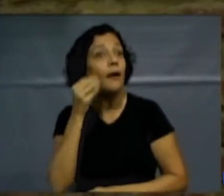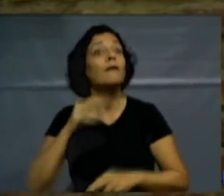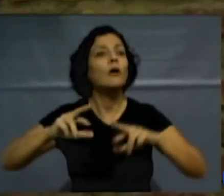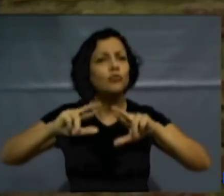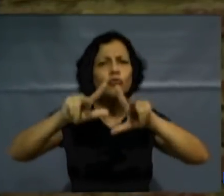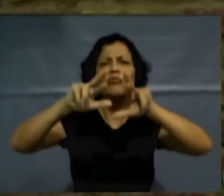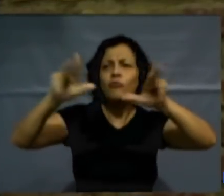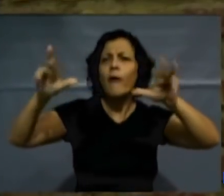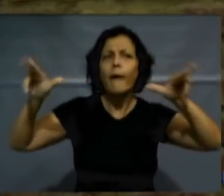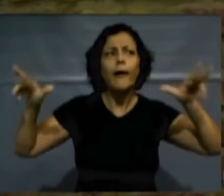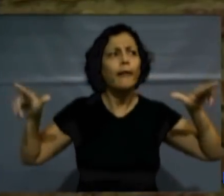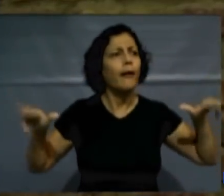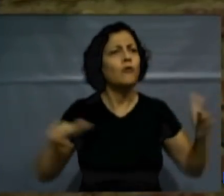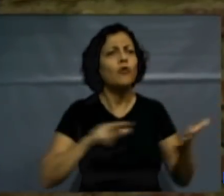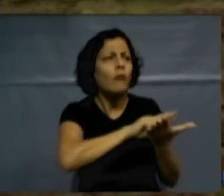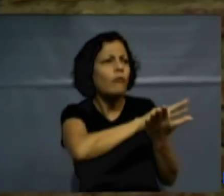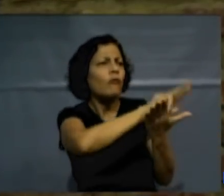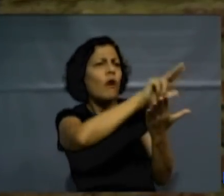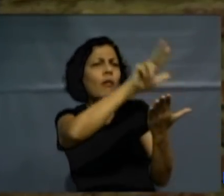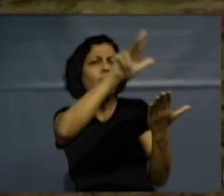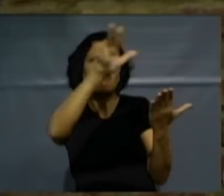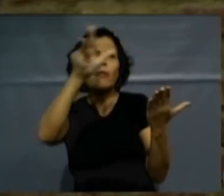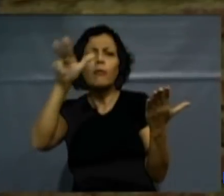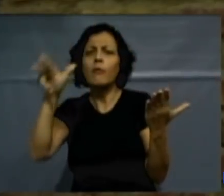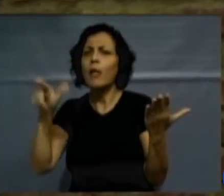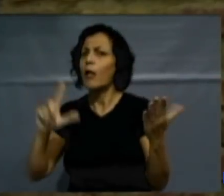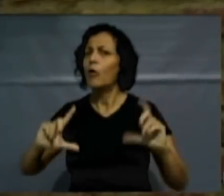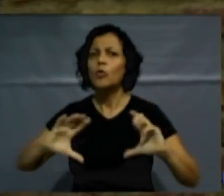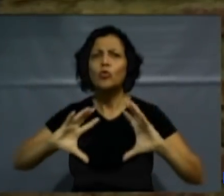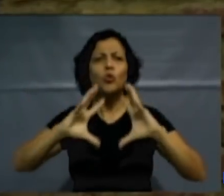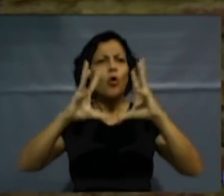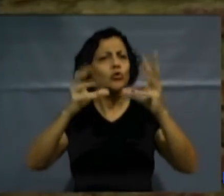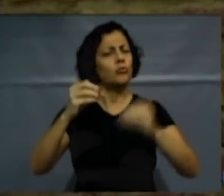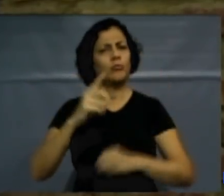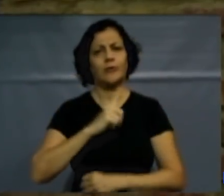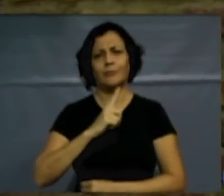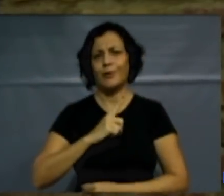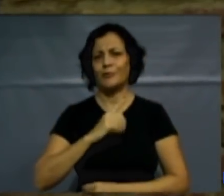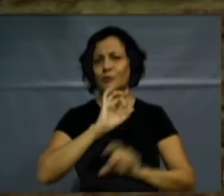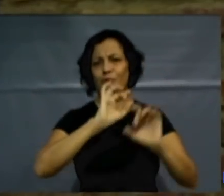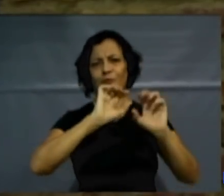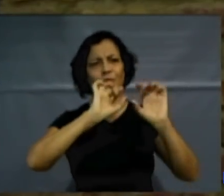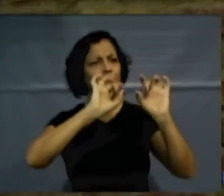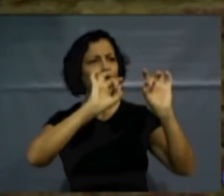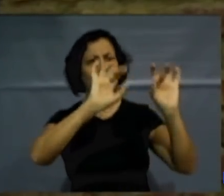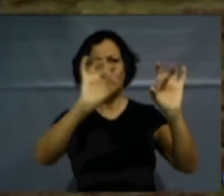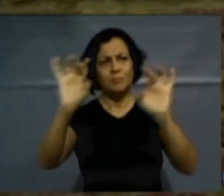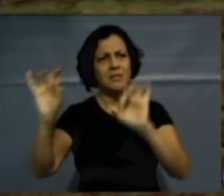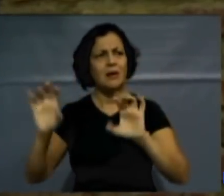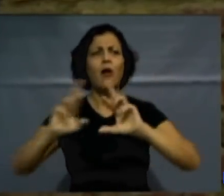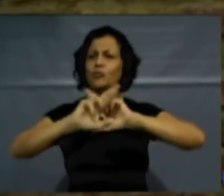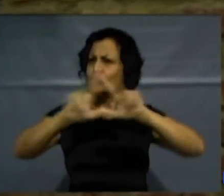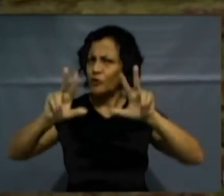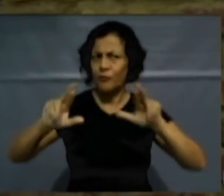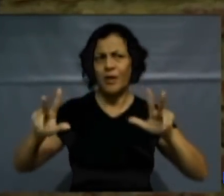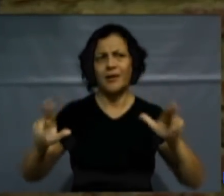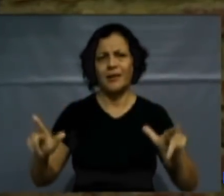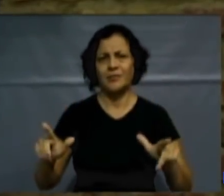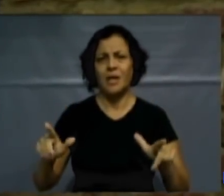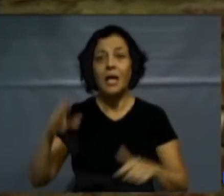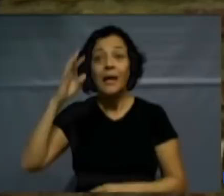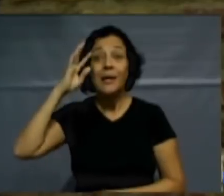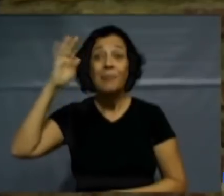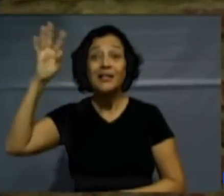diferença, a diversidade de todas as formas e de todas as maneiras. Pensemos nós juntos. Imagina se todo mundo aqui gostasse